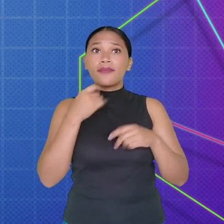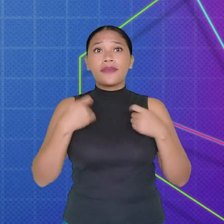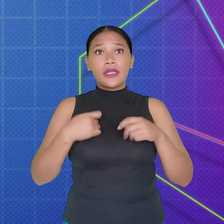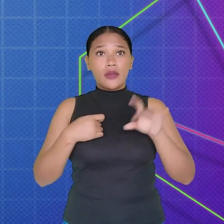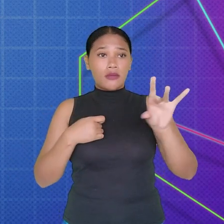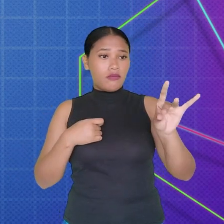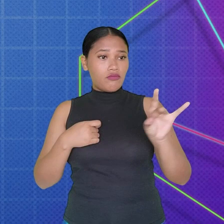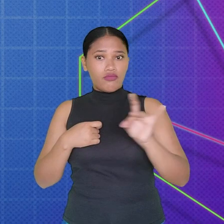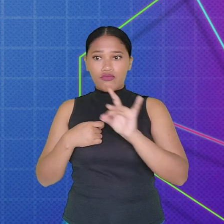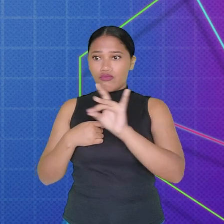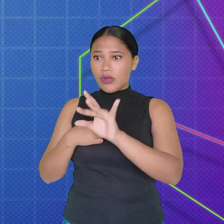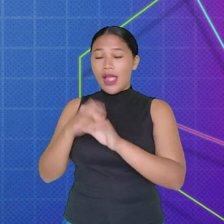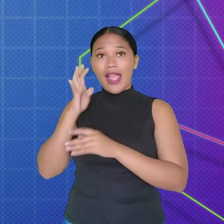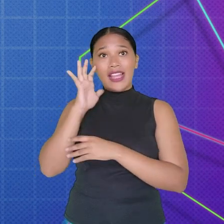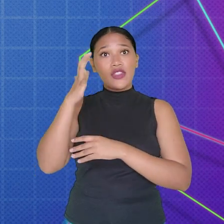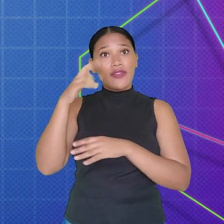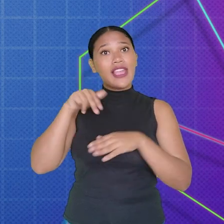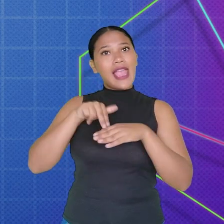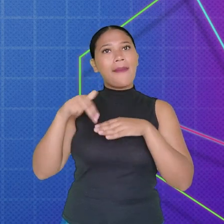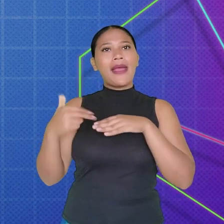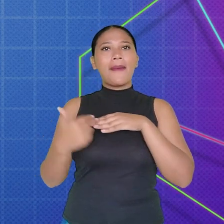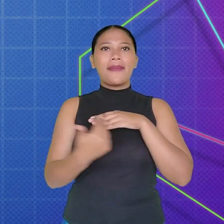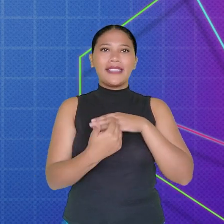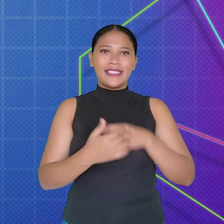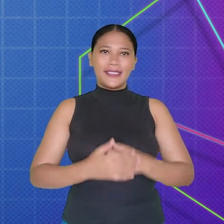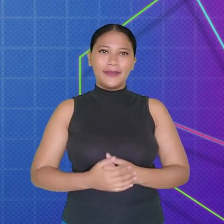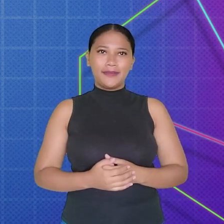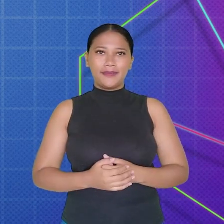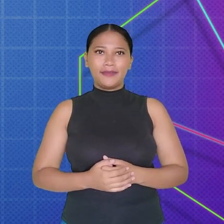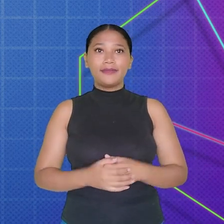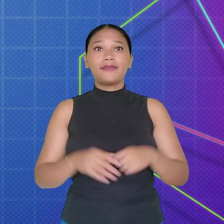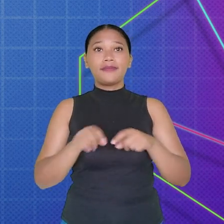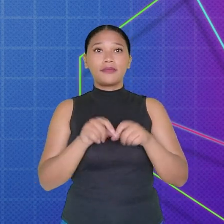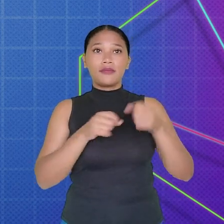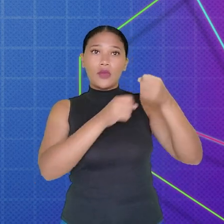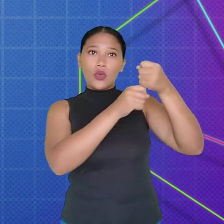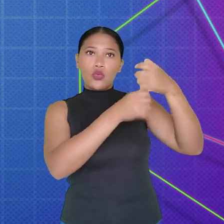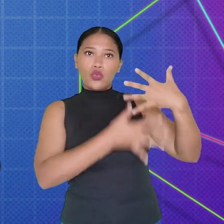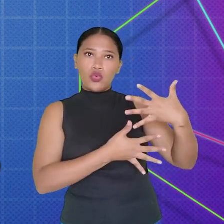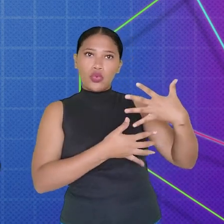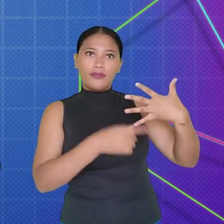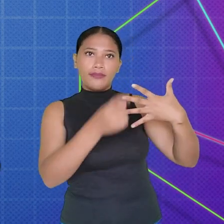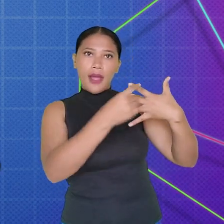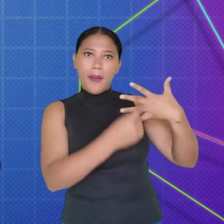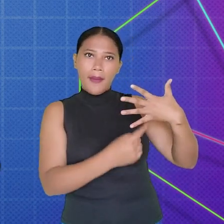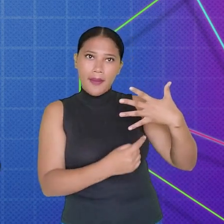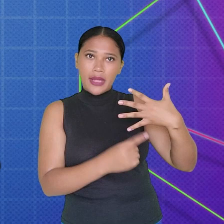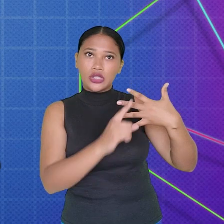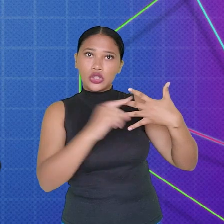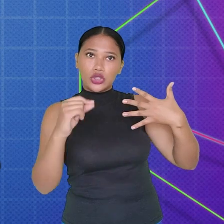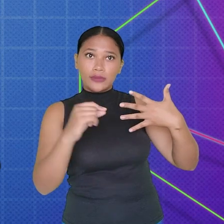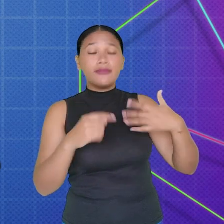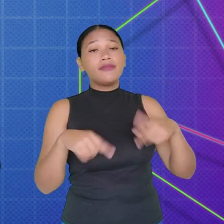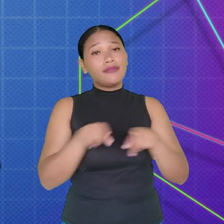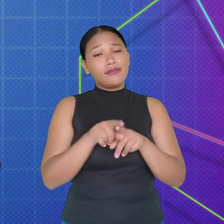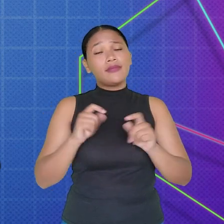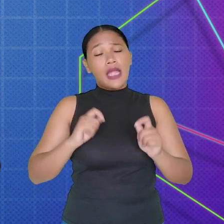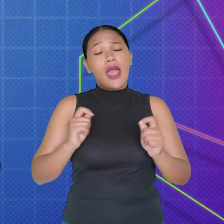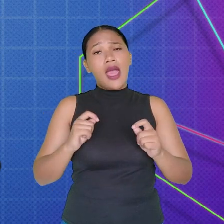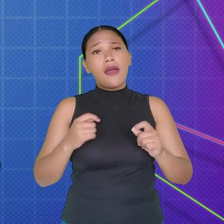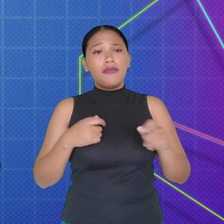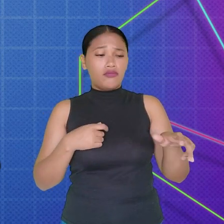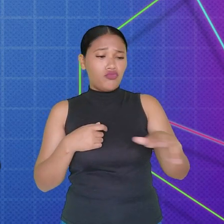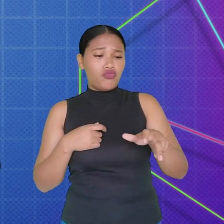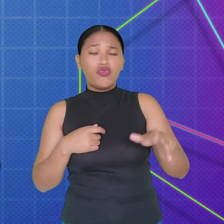jogador precisa mover objetos para resolver quebra-cabeças. Menu interativo. O evento do mouse também pode ser usado para